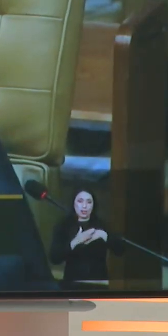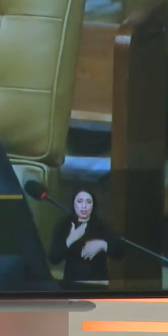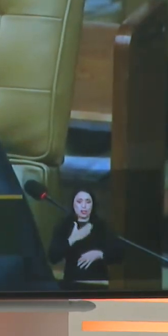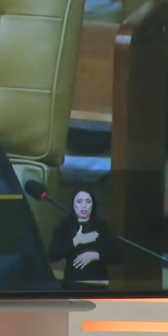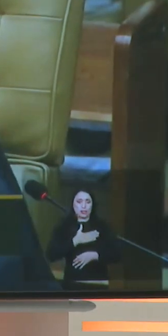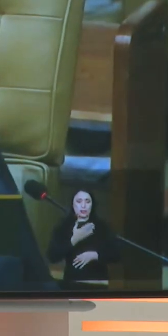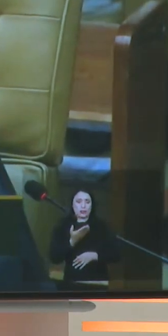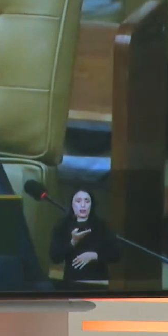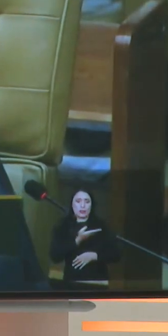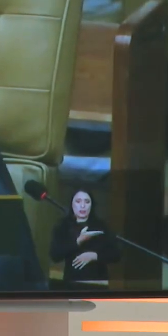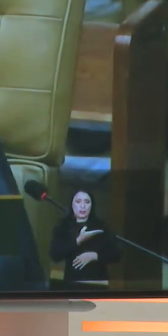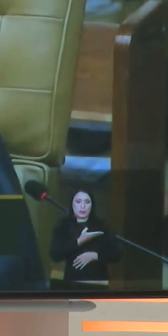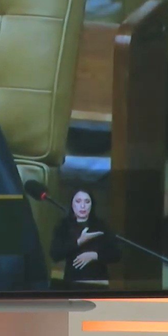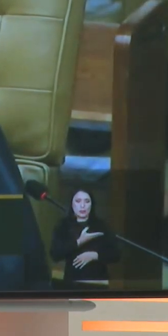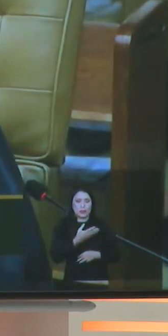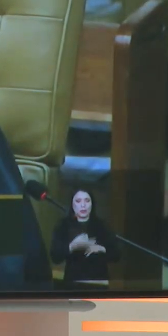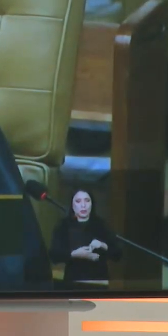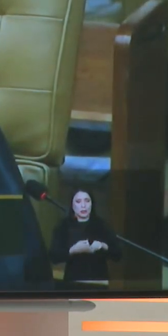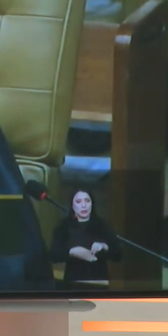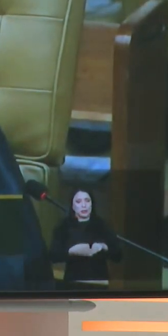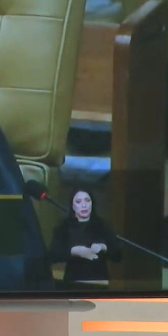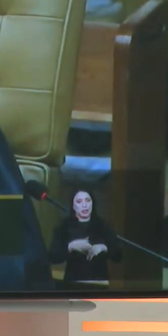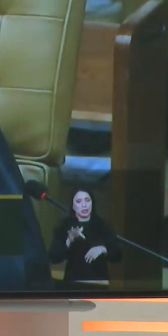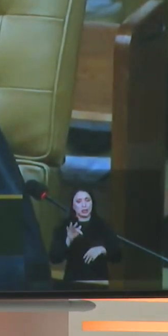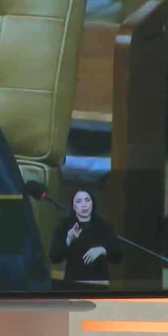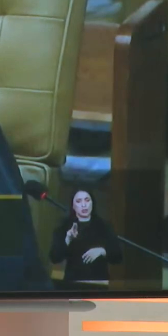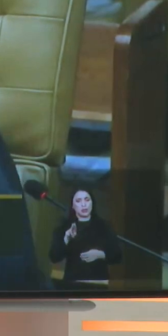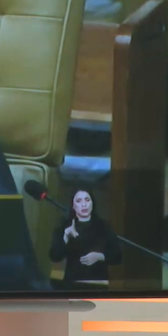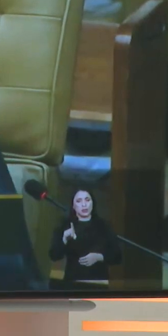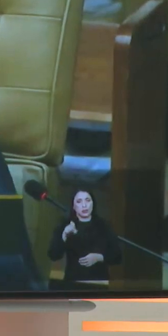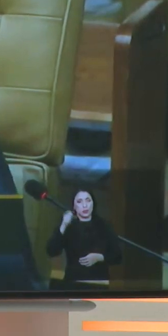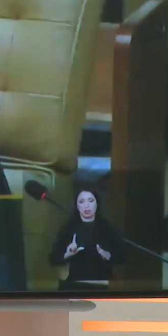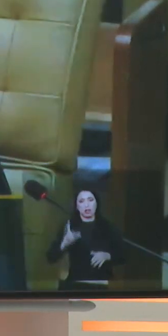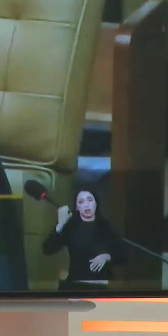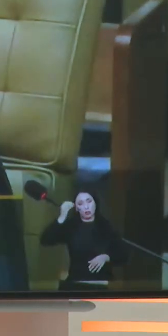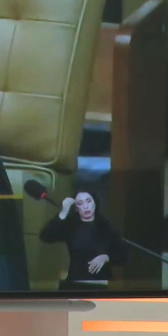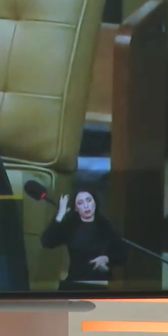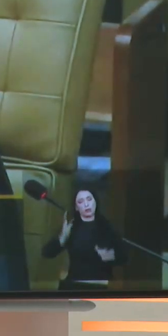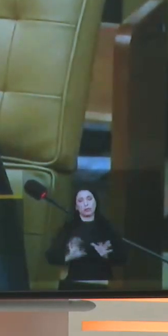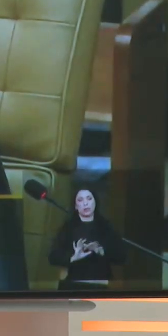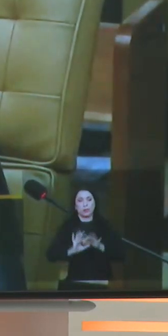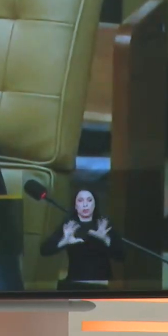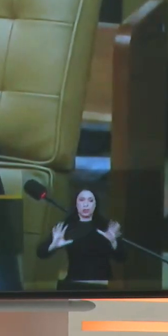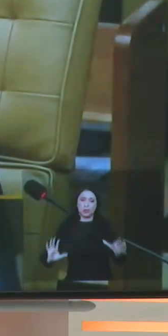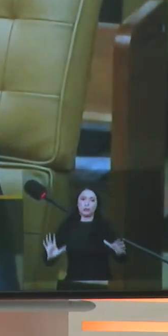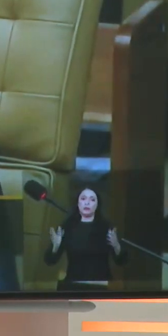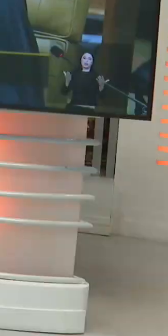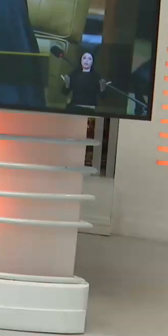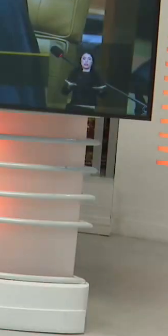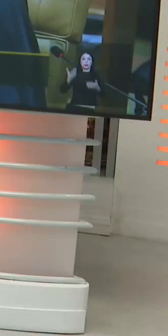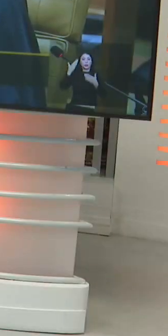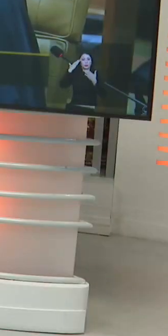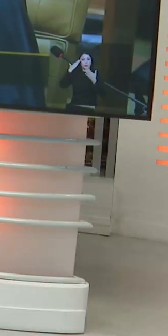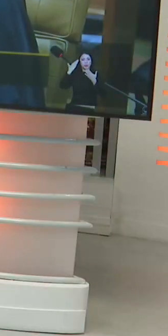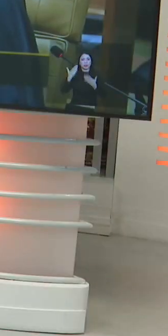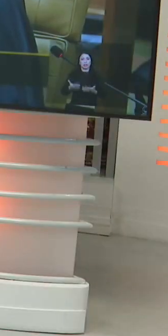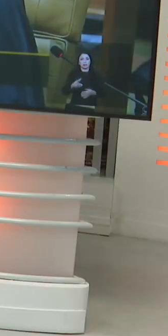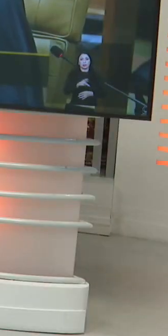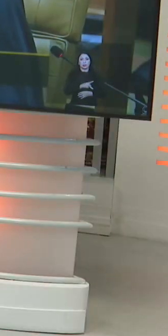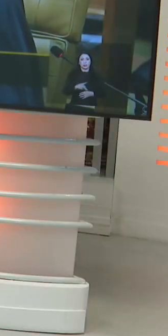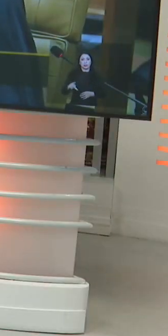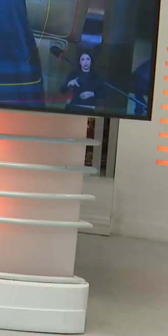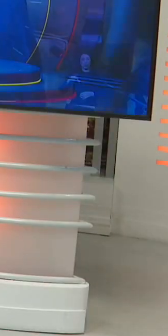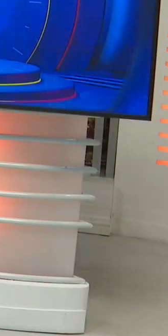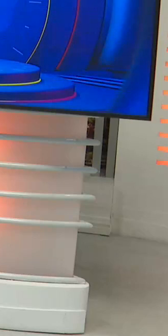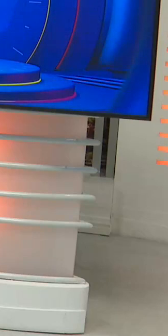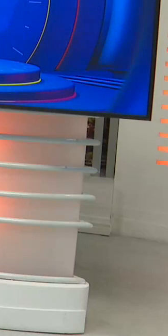originários, às sociedades indígenas, que nenhum outro país fez no mundo. Agora a gente está entendendo por quê. Esse é Roberto Azevedo